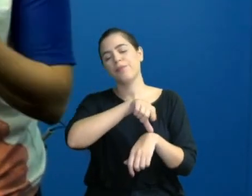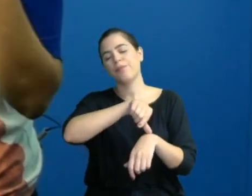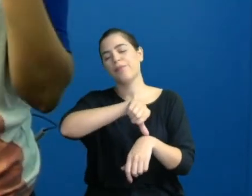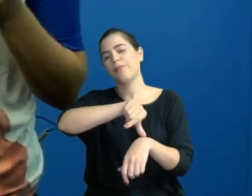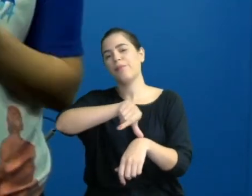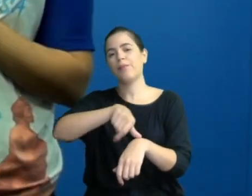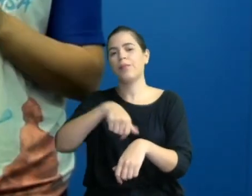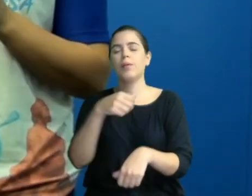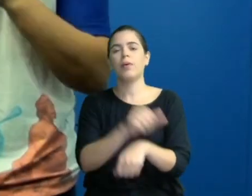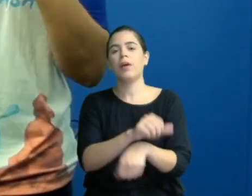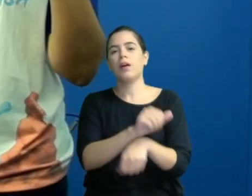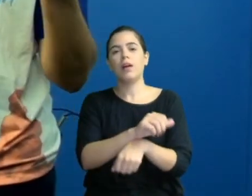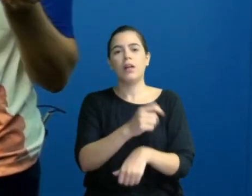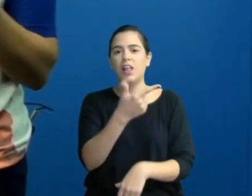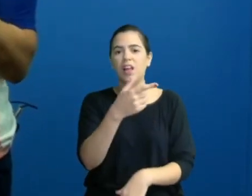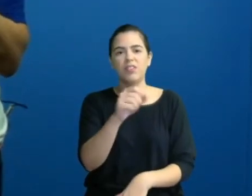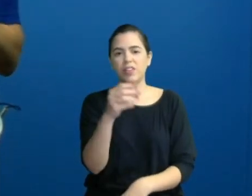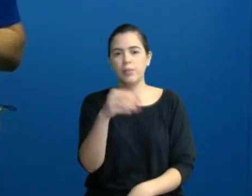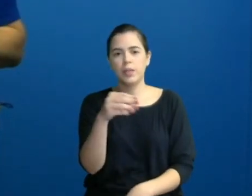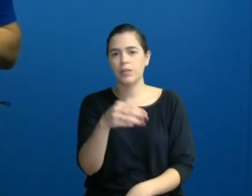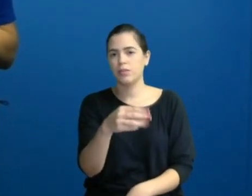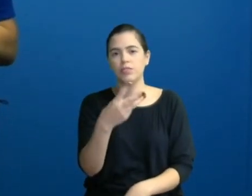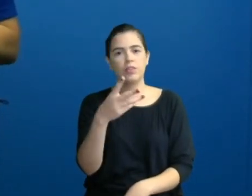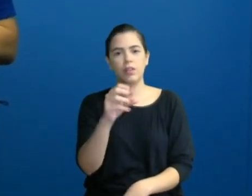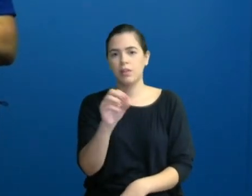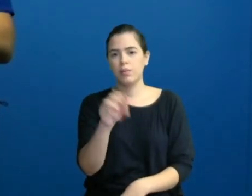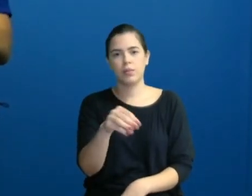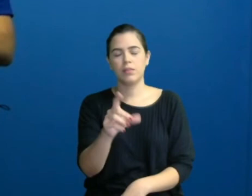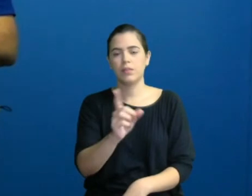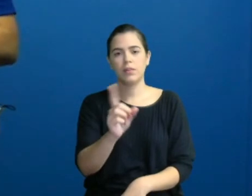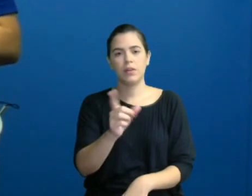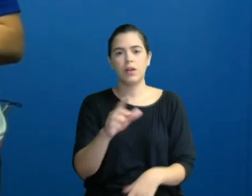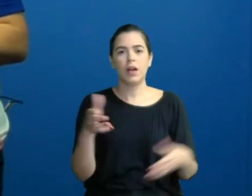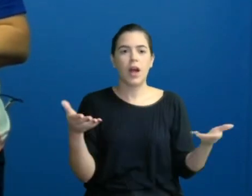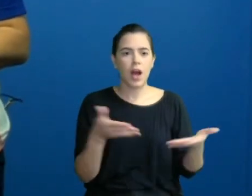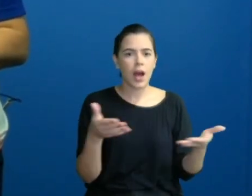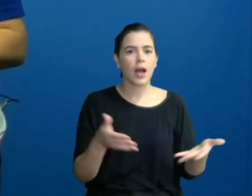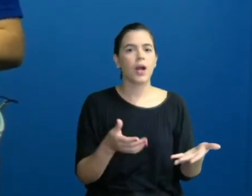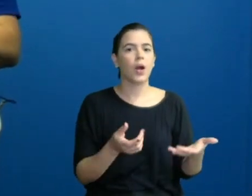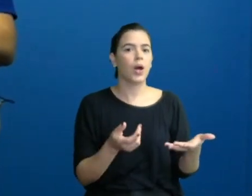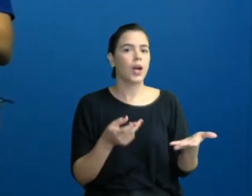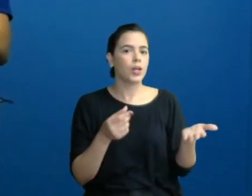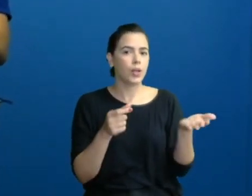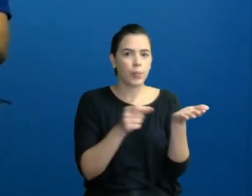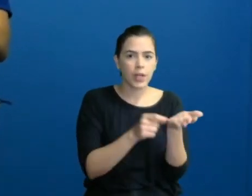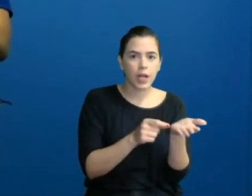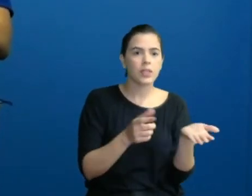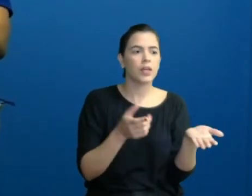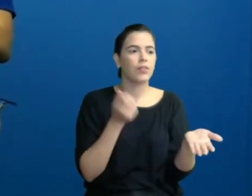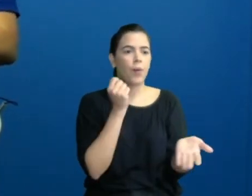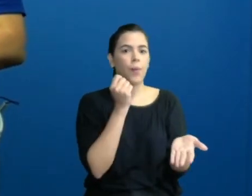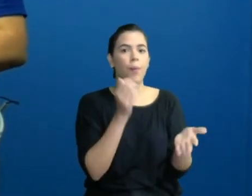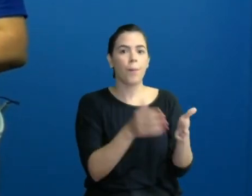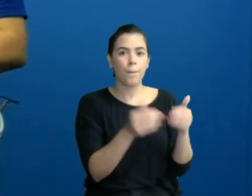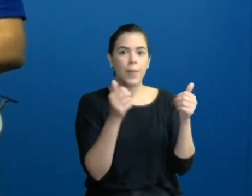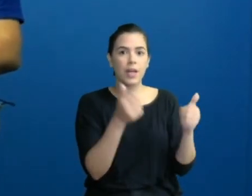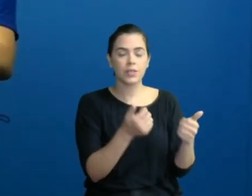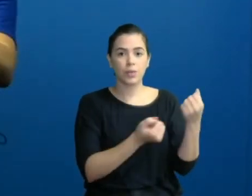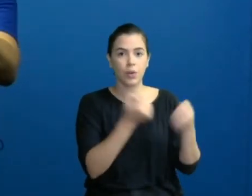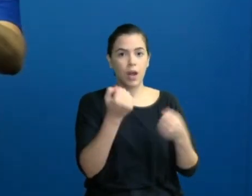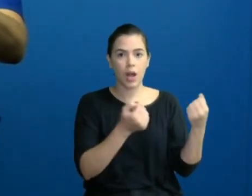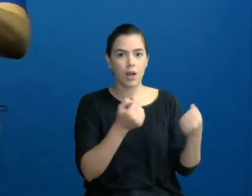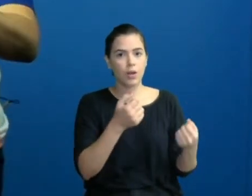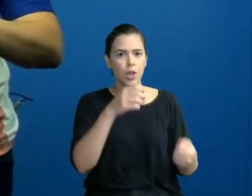ônibus. Não era 20 minutos, 30 minutos, horas. Hoje em dia, se eu peço um carro pelo aplicativo e ele demora 9 minutos, eu já